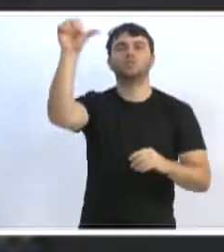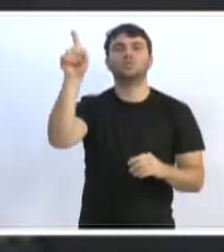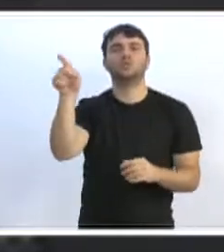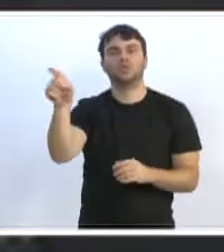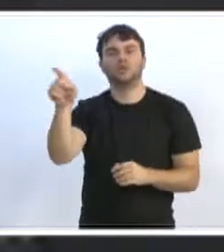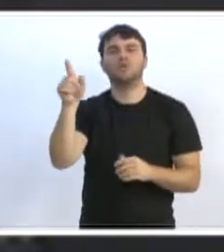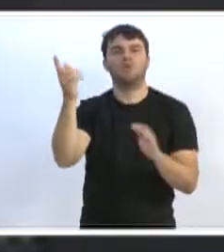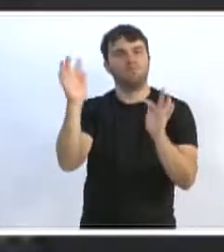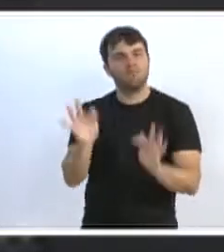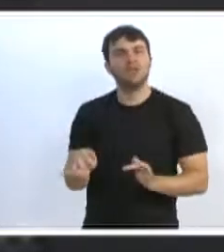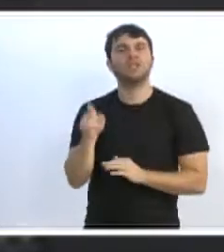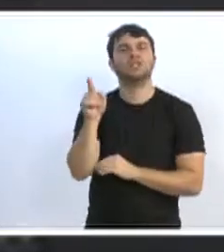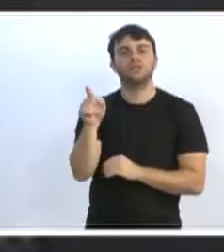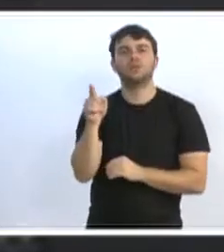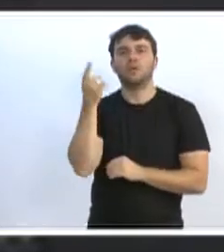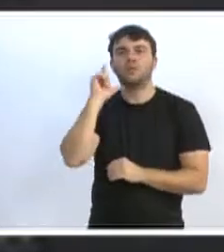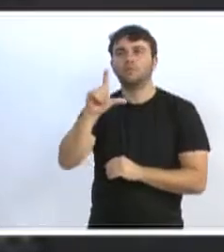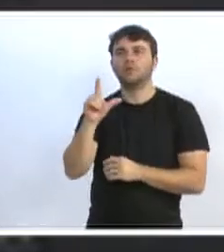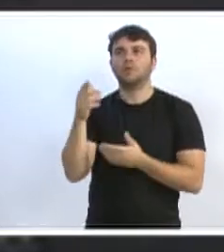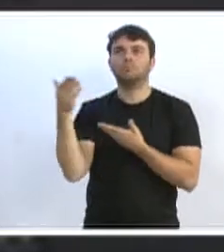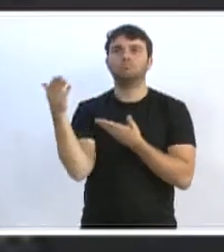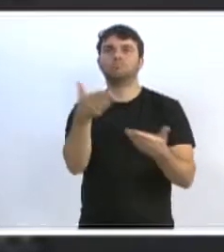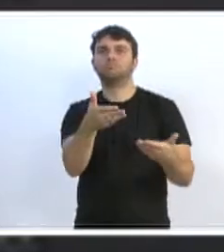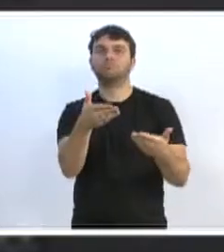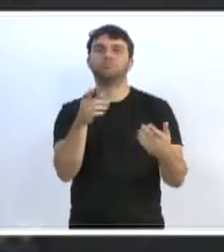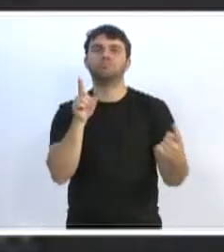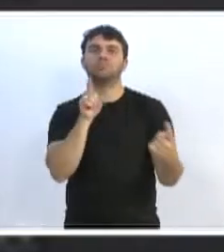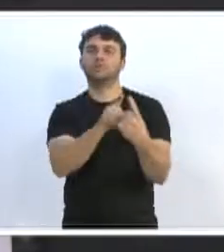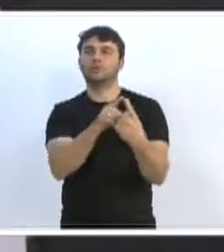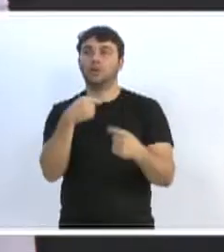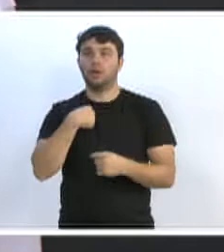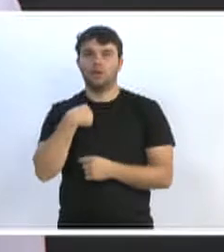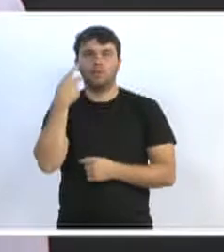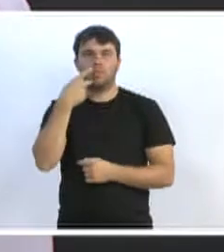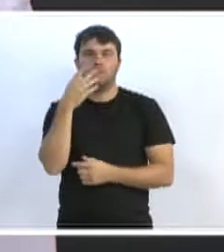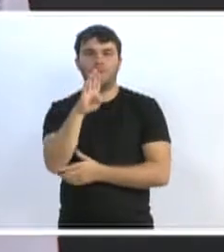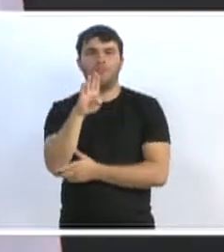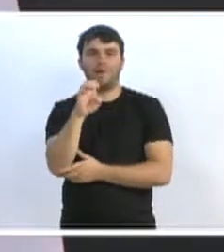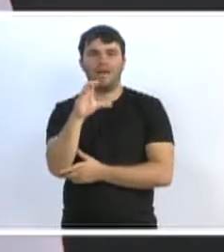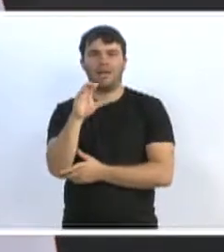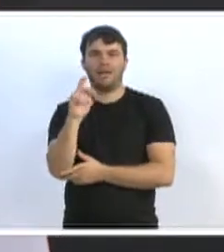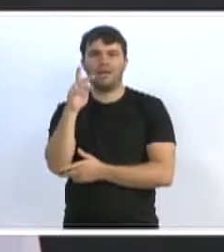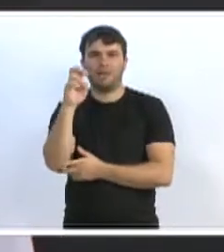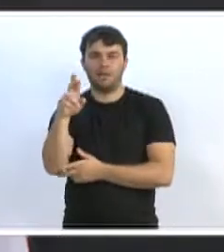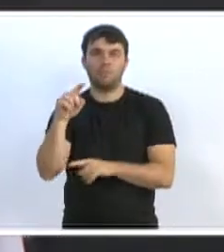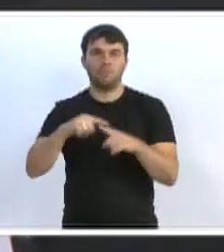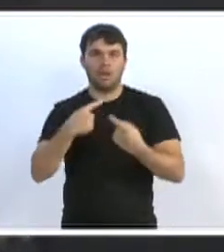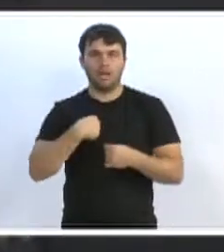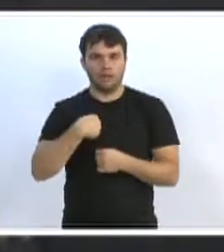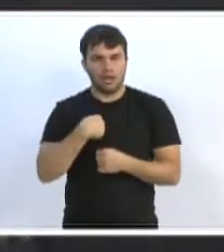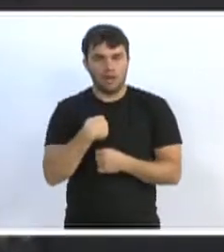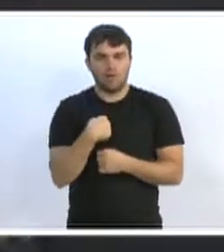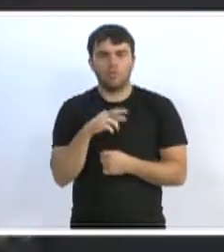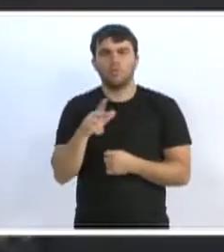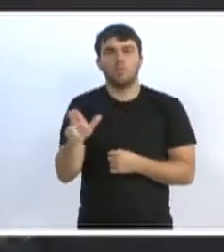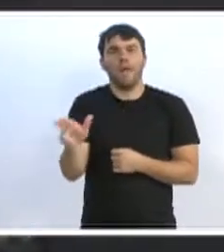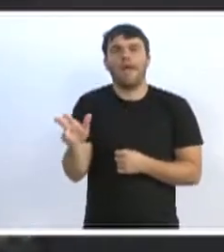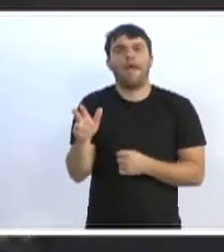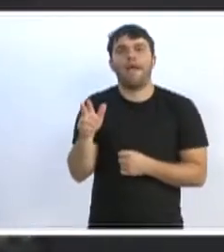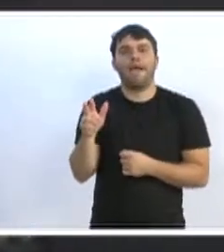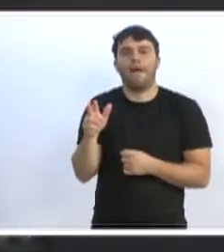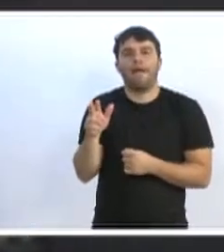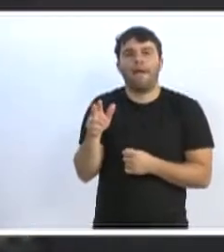parabéns à comunidade que agora está atendendo. E eu quero dizer, senhores, eu sou o vereador Beca, mas não sou uma vaca de presépio, não. Quero dizer para vocês,